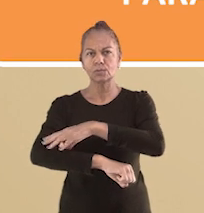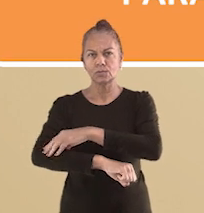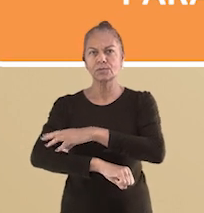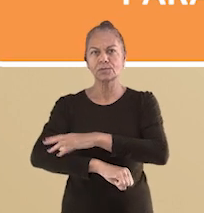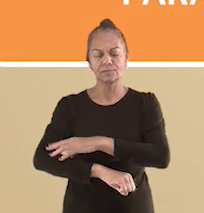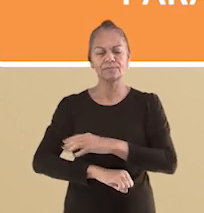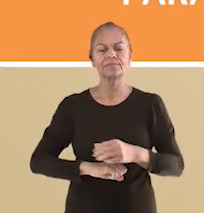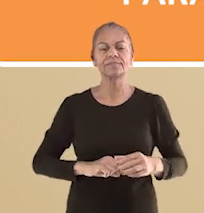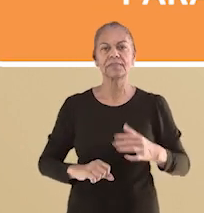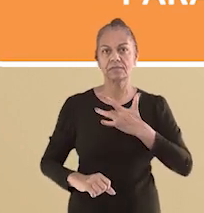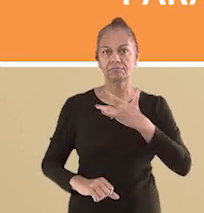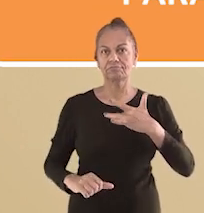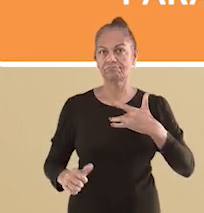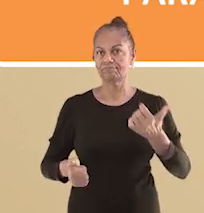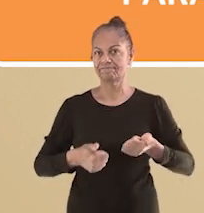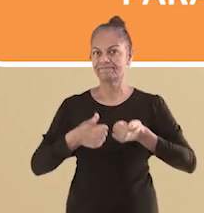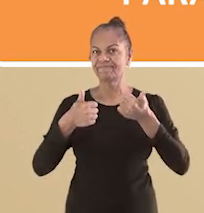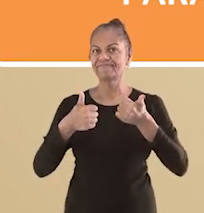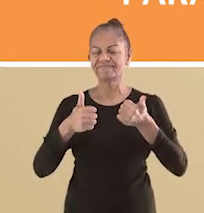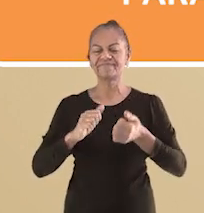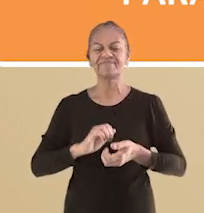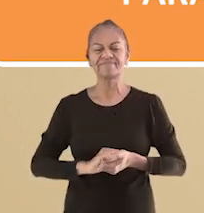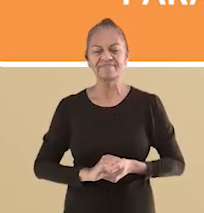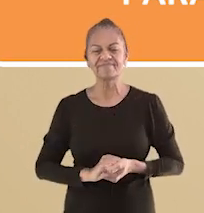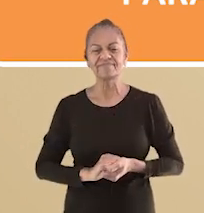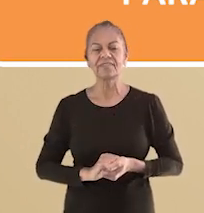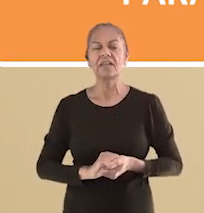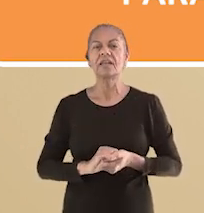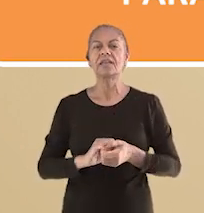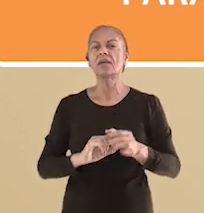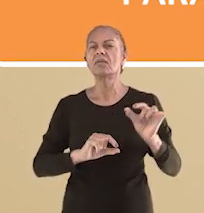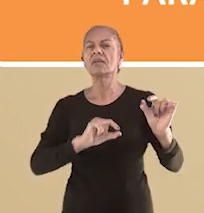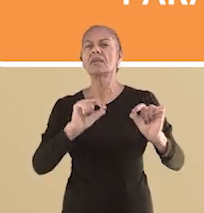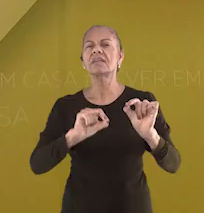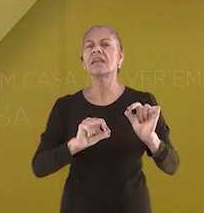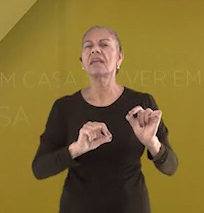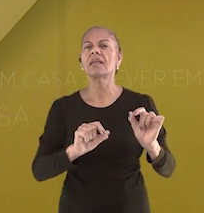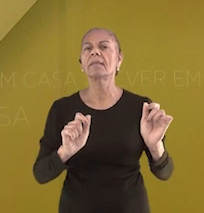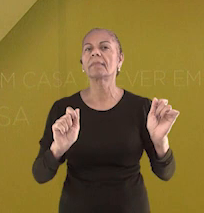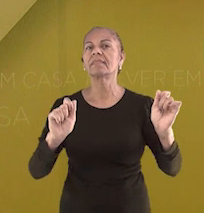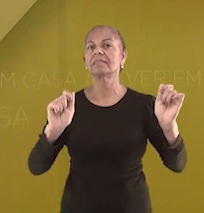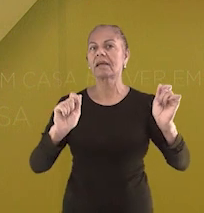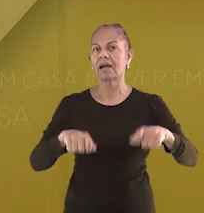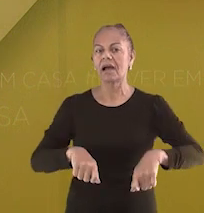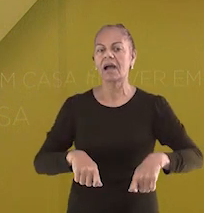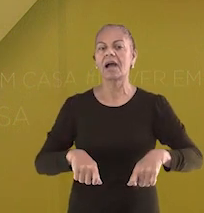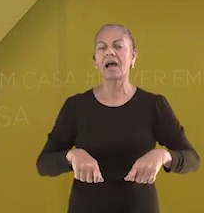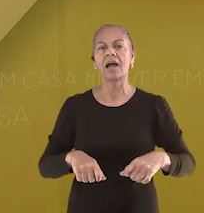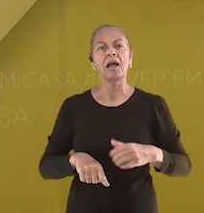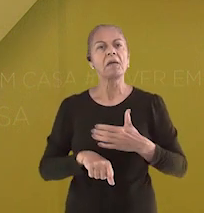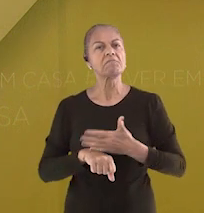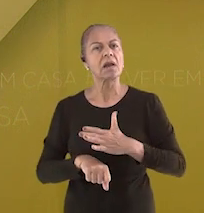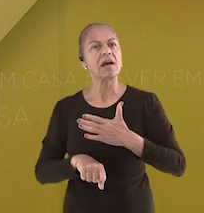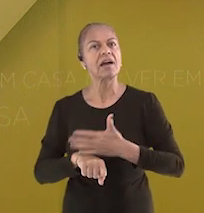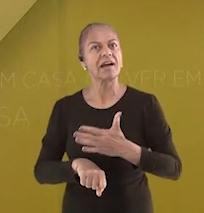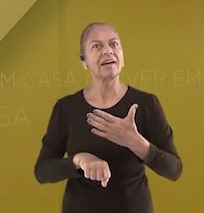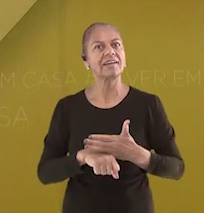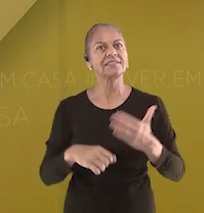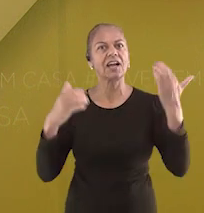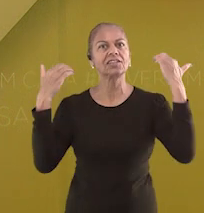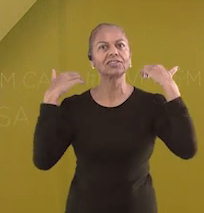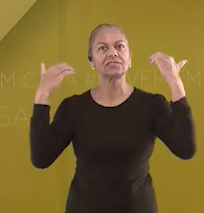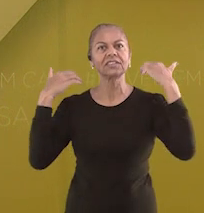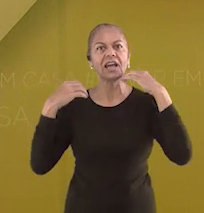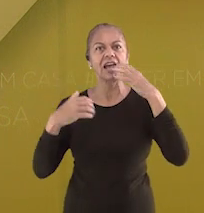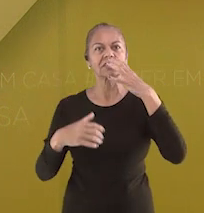para a saúde. Para que serve e quem pode praticar as atividades aeróbicas? Trata-se de um exercício que promove a queima de